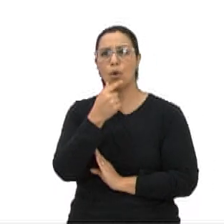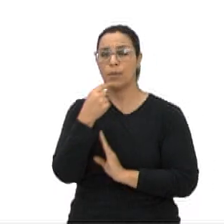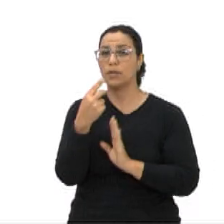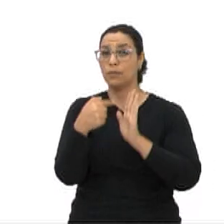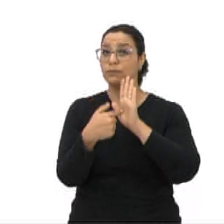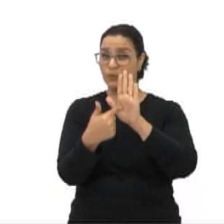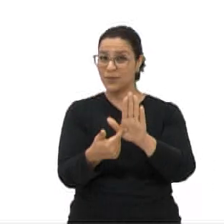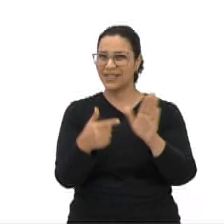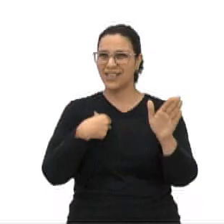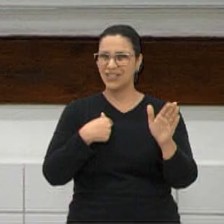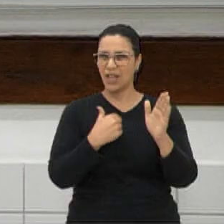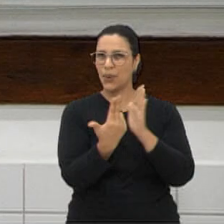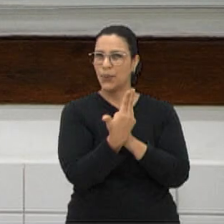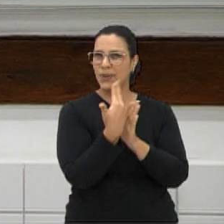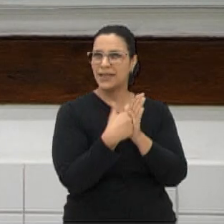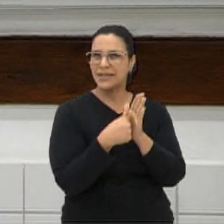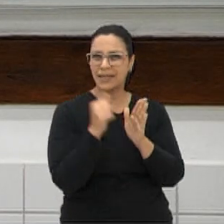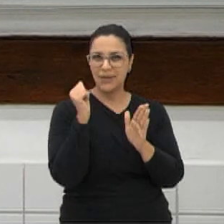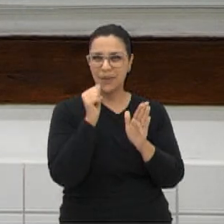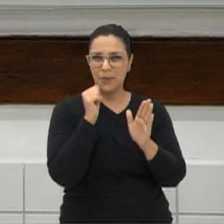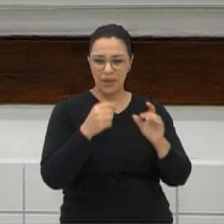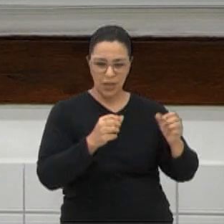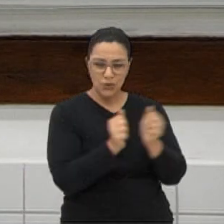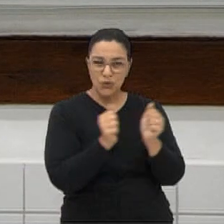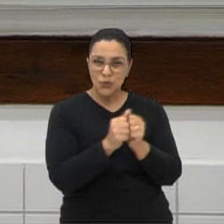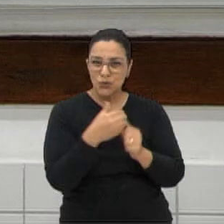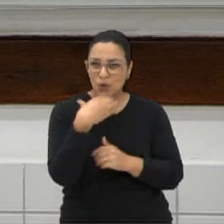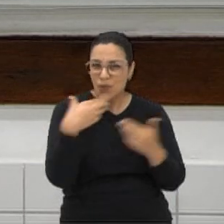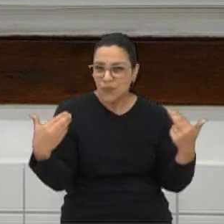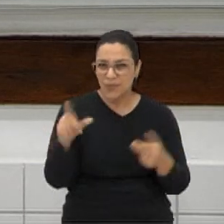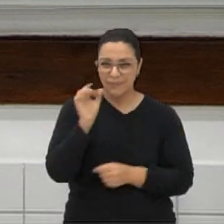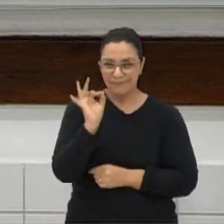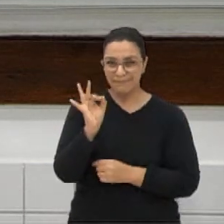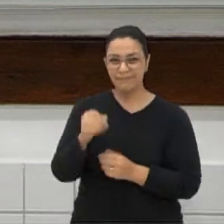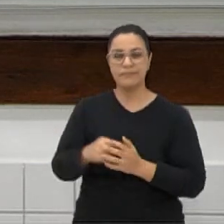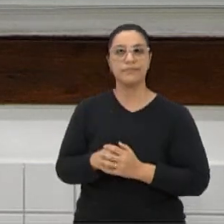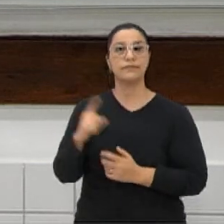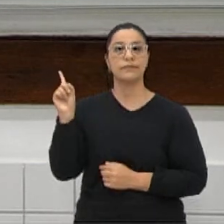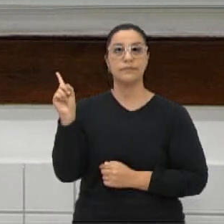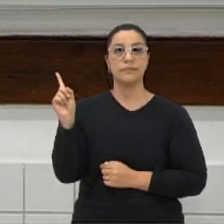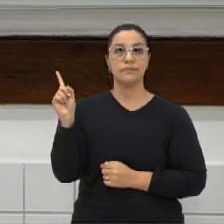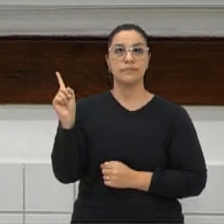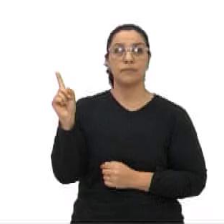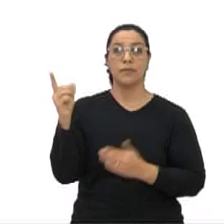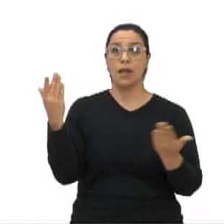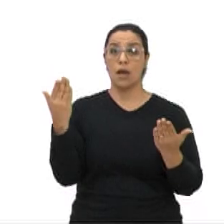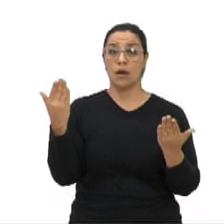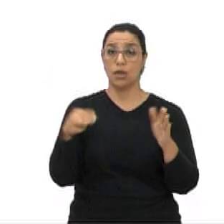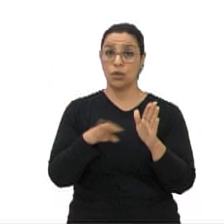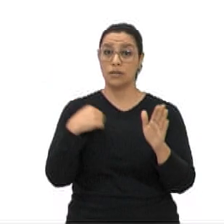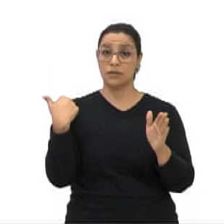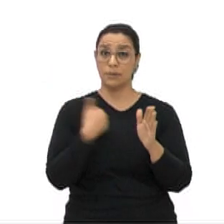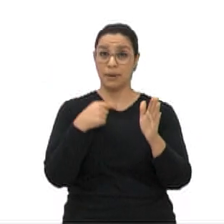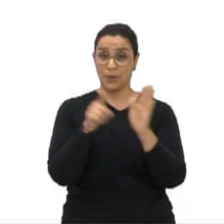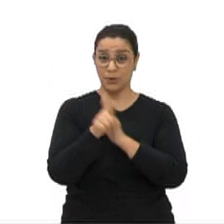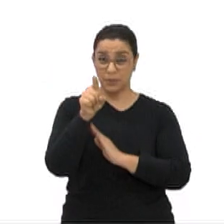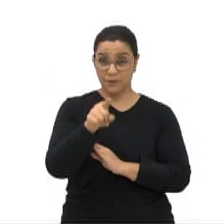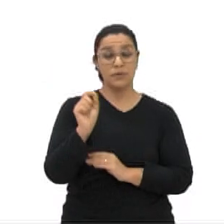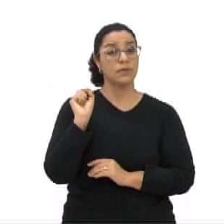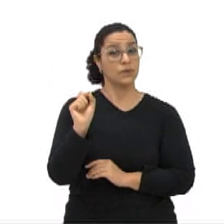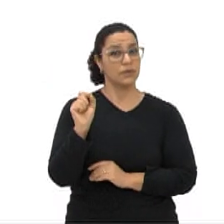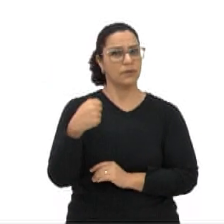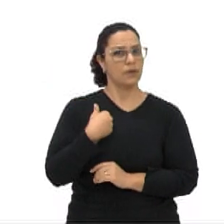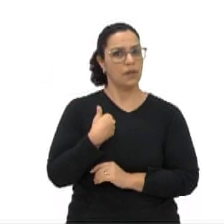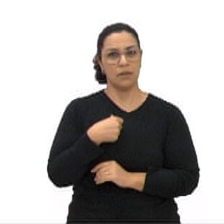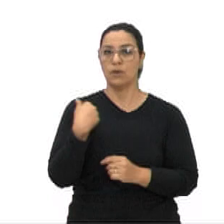que nós vimos anteriormente na primeira imagem, tá? O Peter. Bem, aí eu trago um novo quiz aqui para vocês,